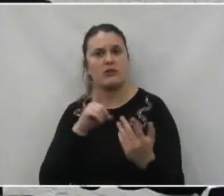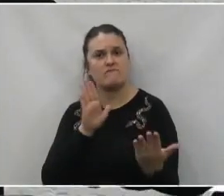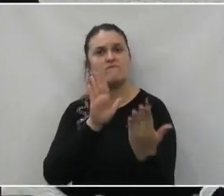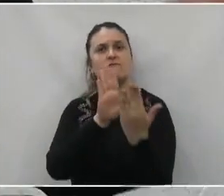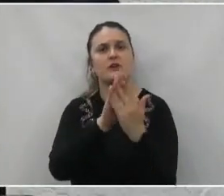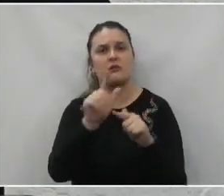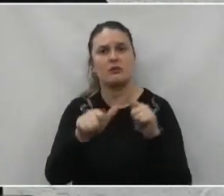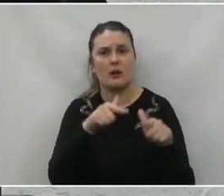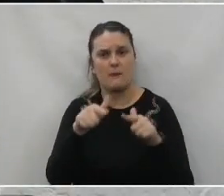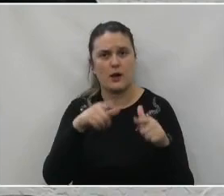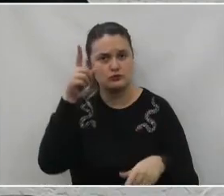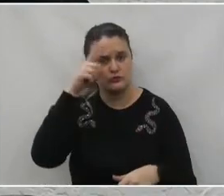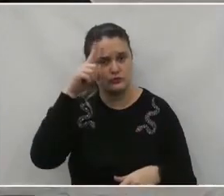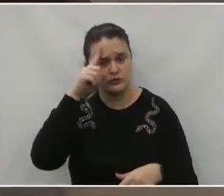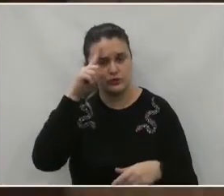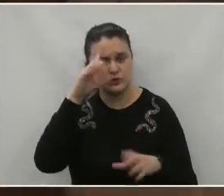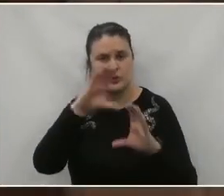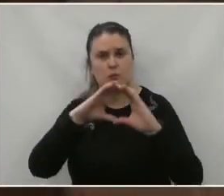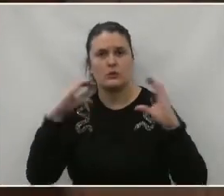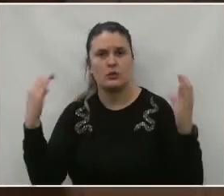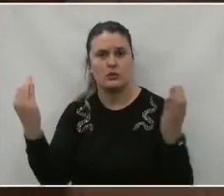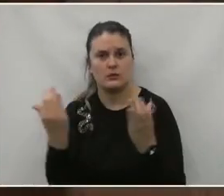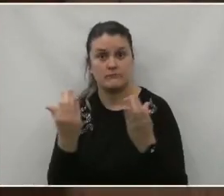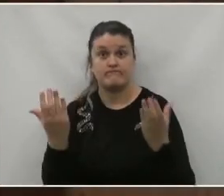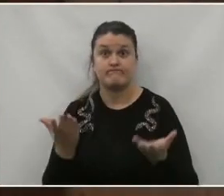ao coronavírus?